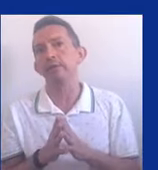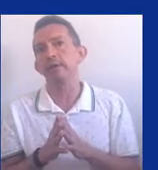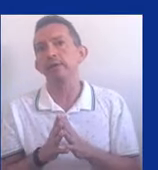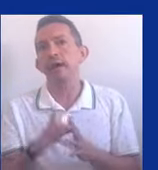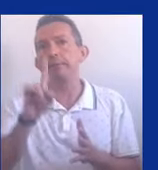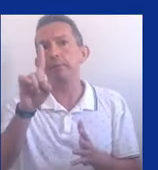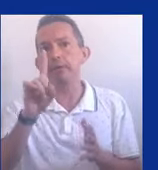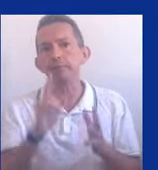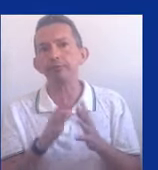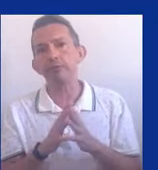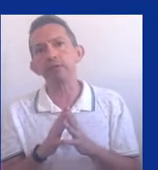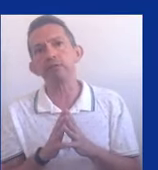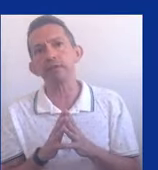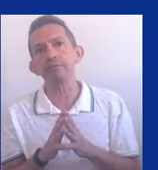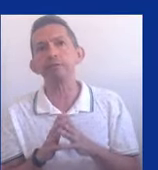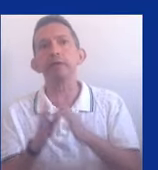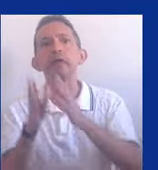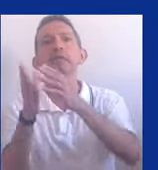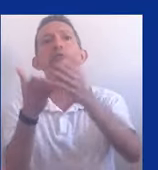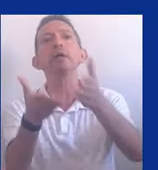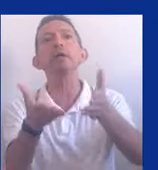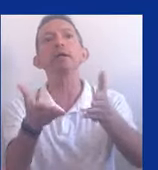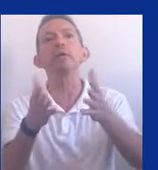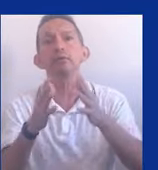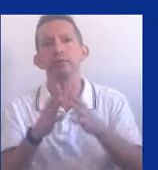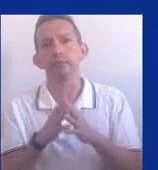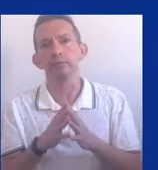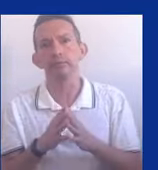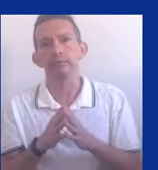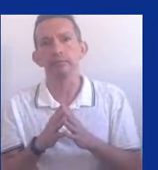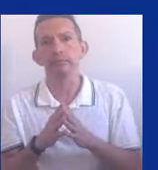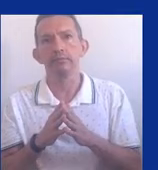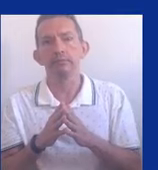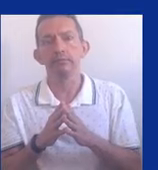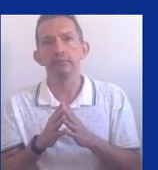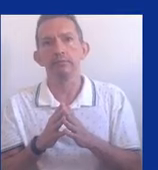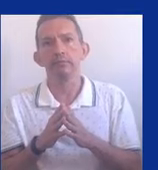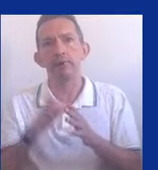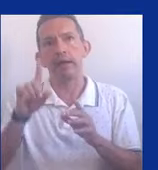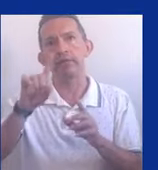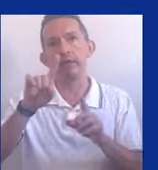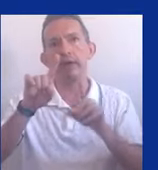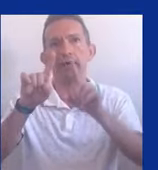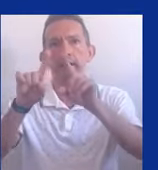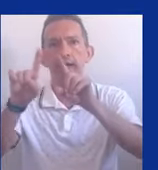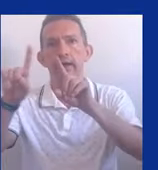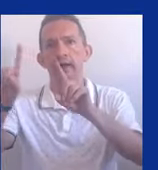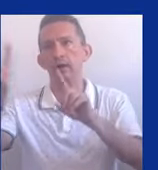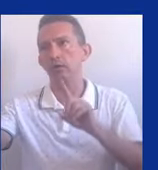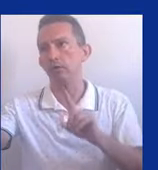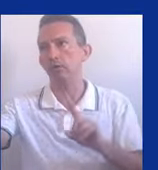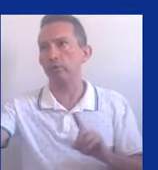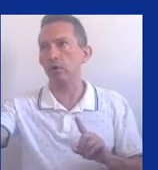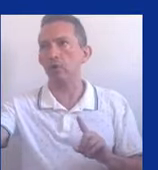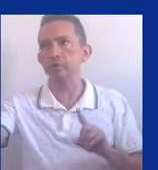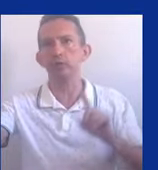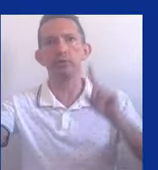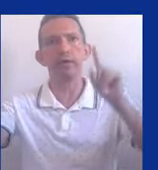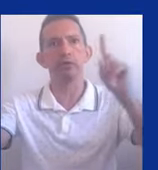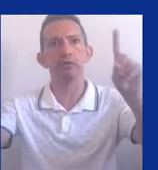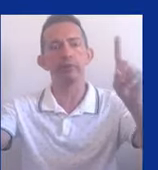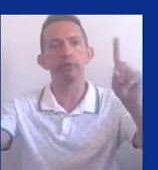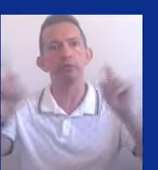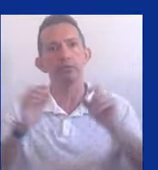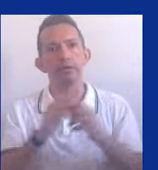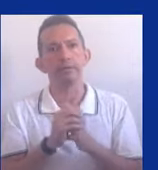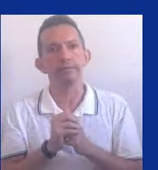plasma. Aí a primeira função que você pensa, para que serve um canal? Para levar uma coisa de